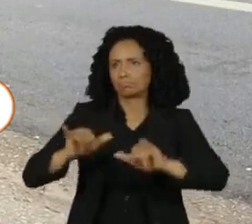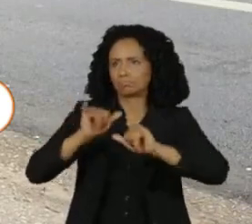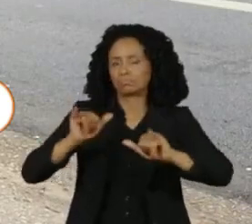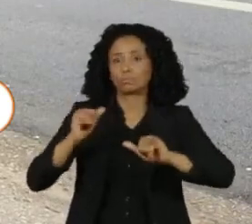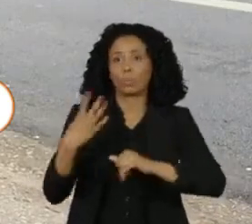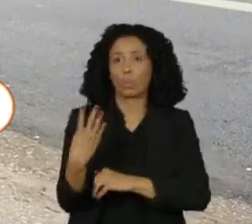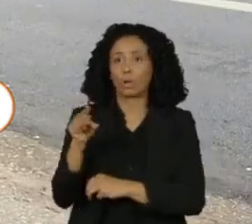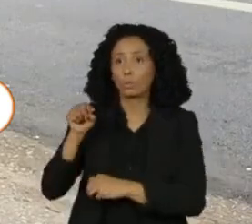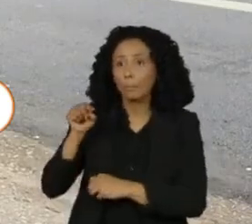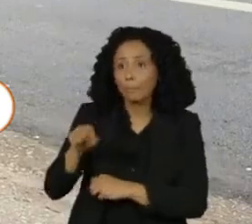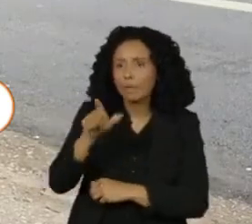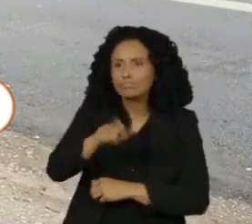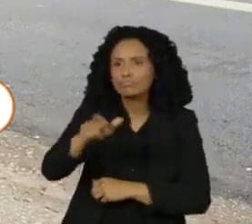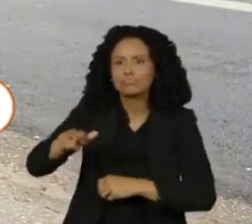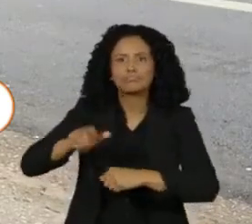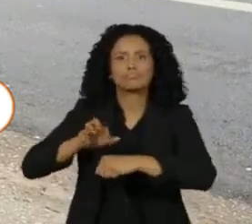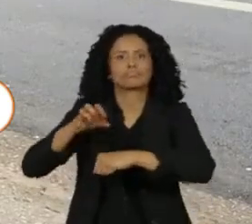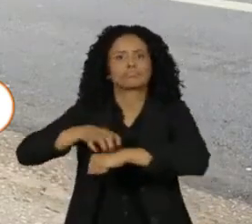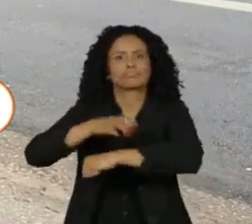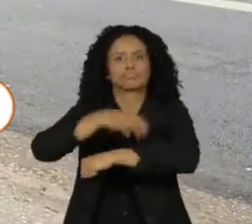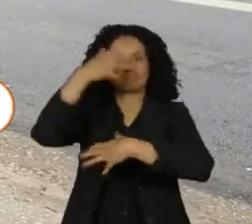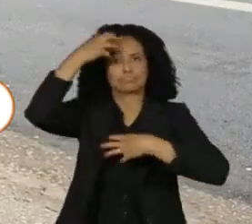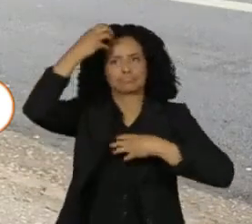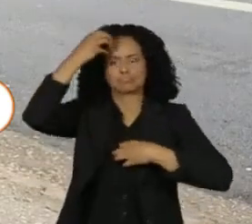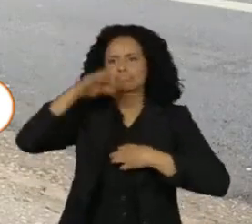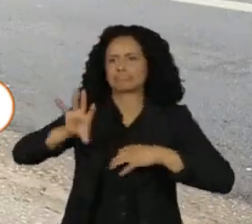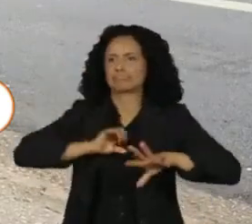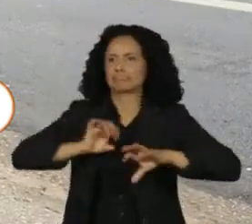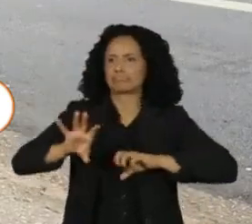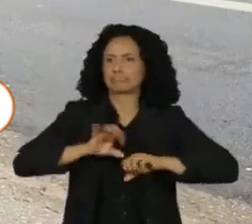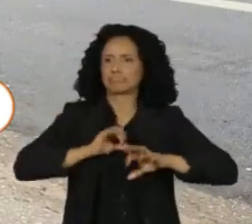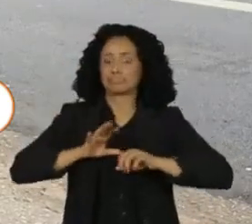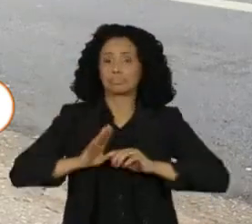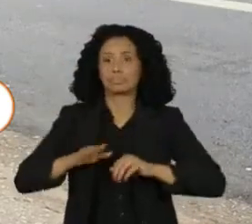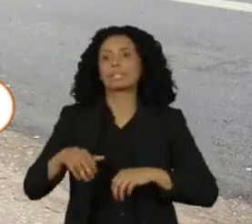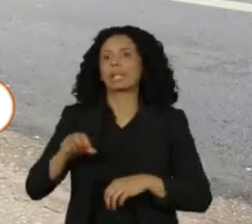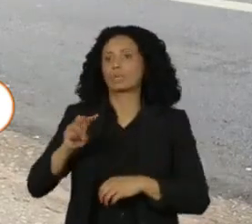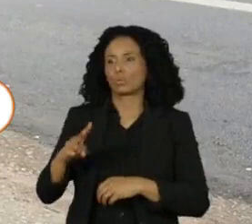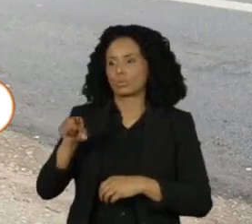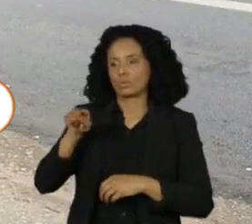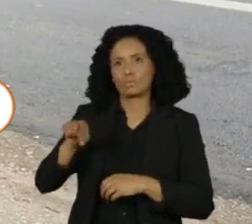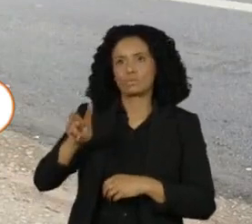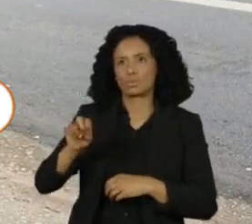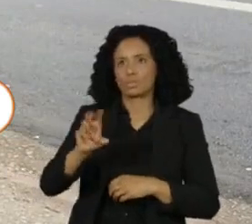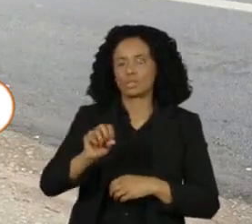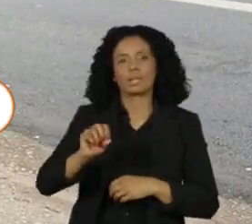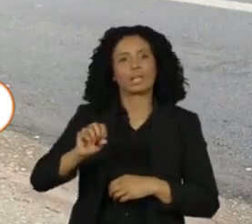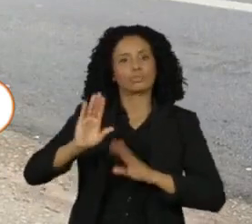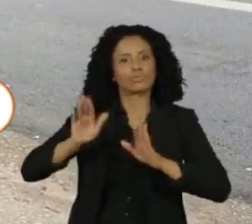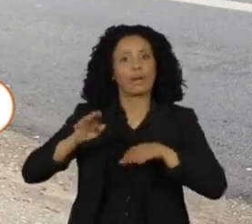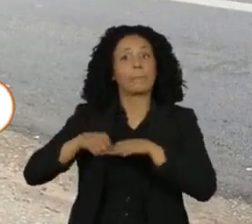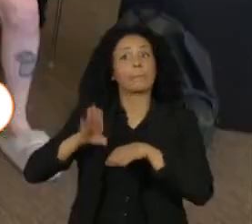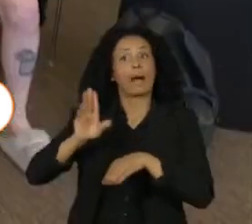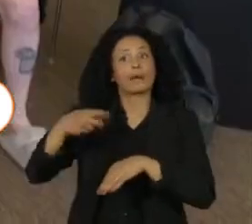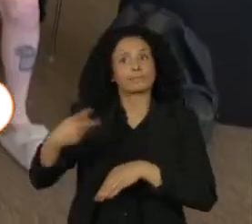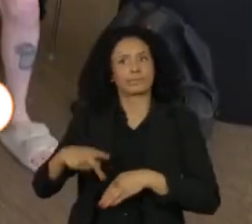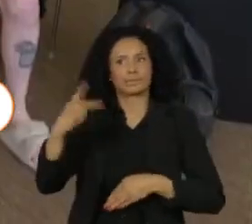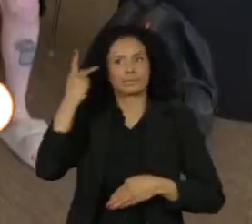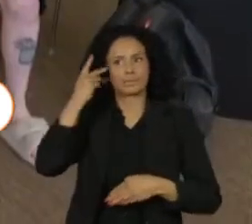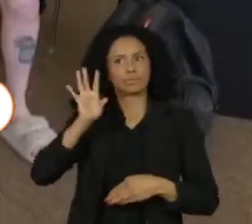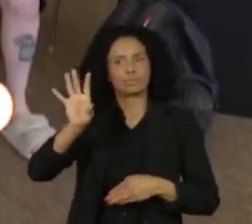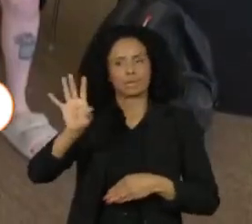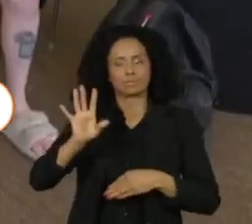4 mil casos de varíola dos macacos, sendo mais de 2.500 aqui no estado de São Paulo. Por conta